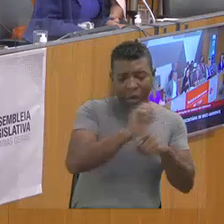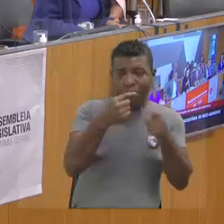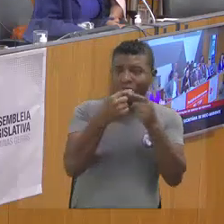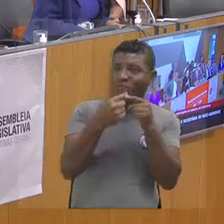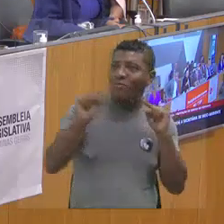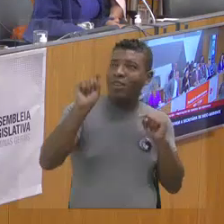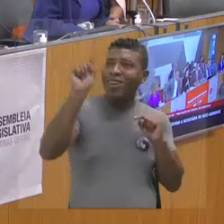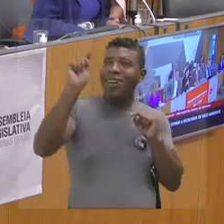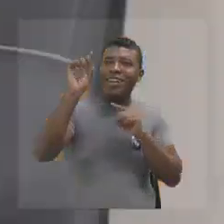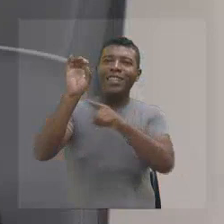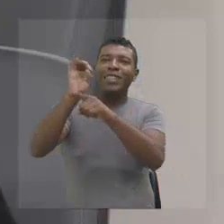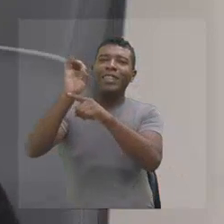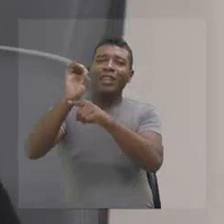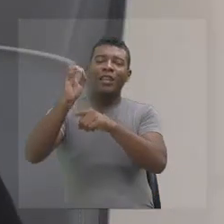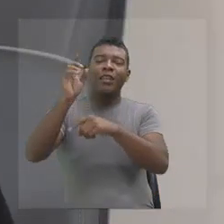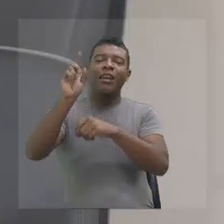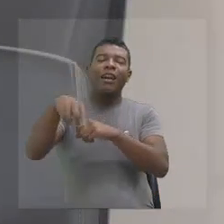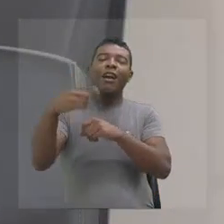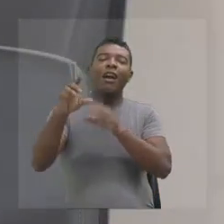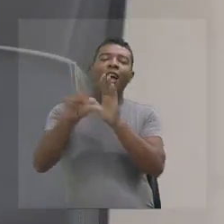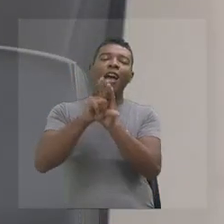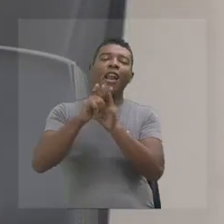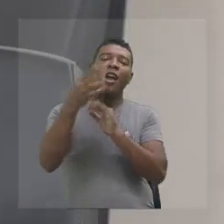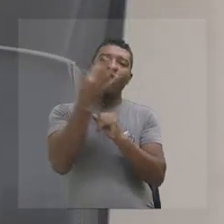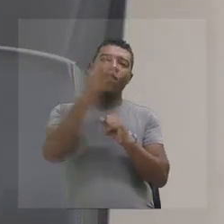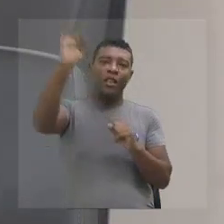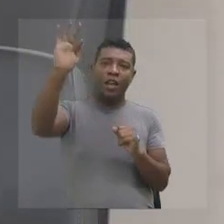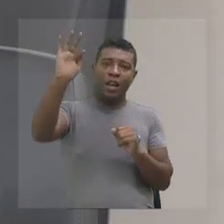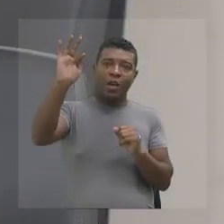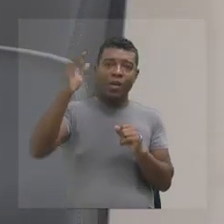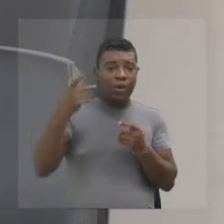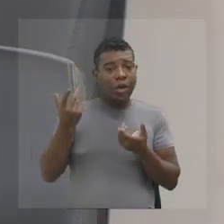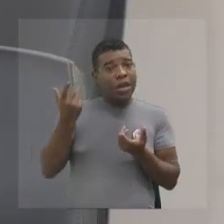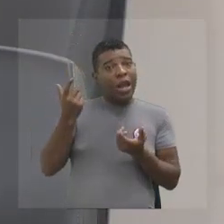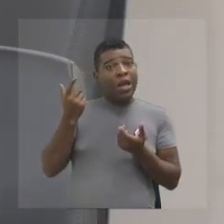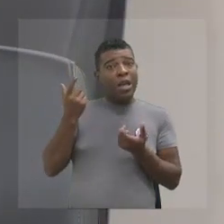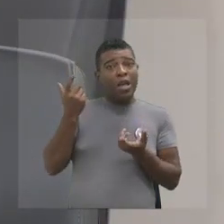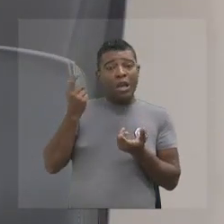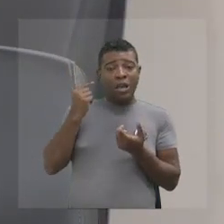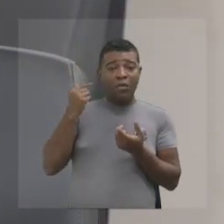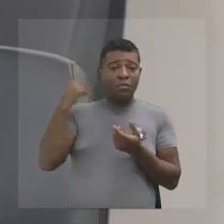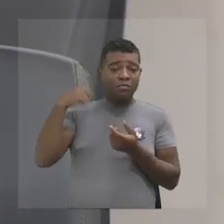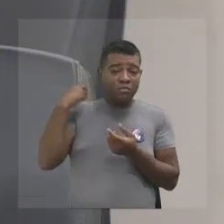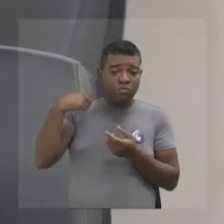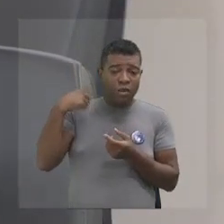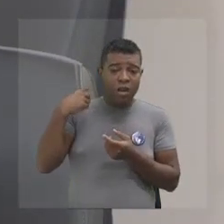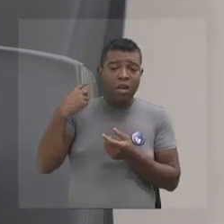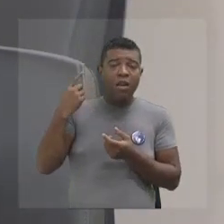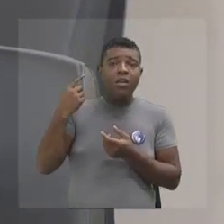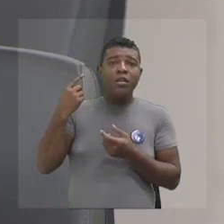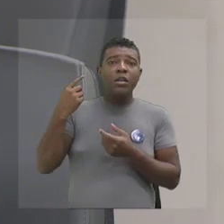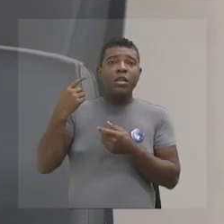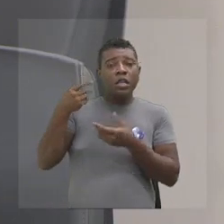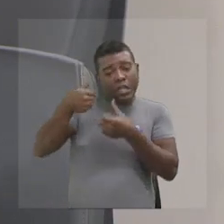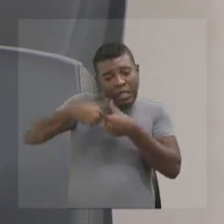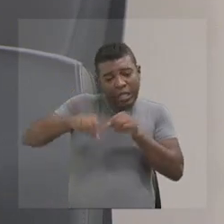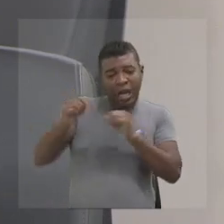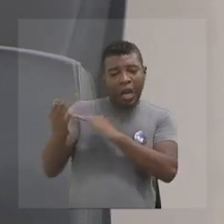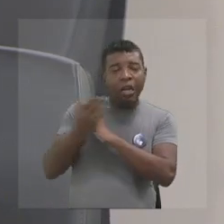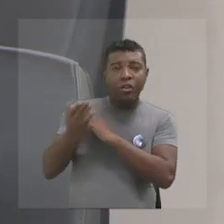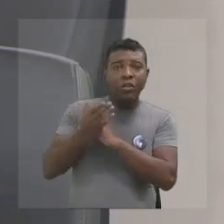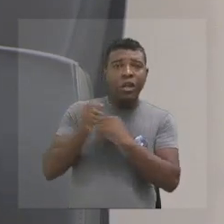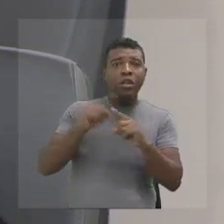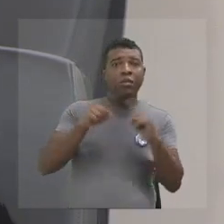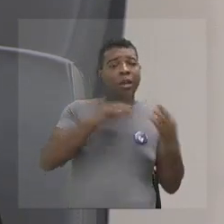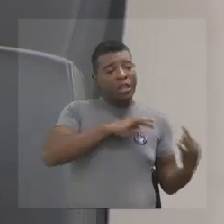Advocacia Geral do Estado tem nos ajudado a achar um caminho para essa regulamentação mas todos os outros temas foram